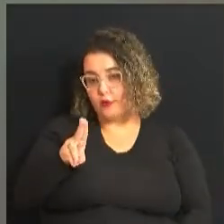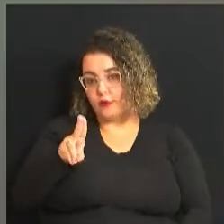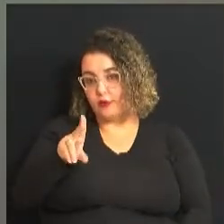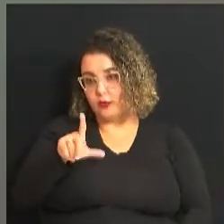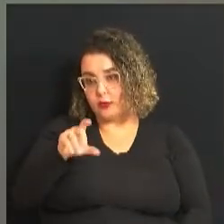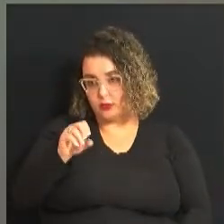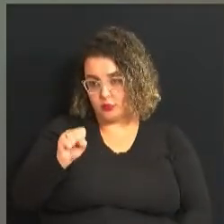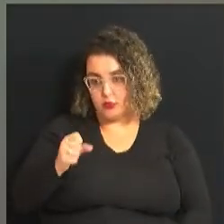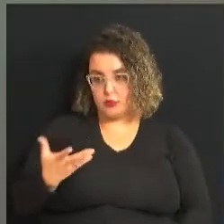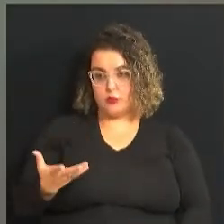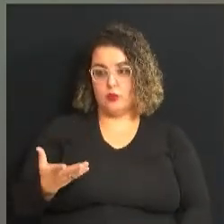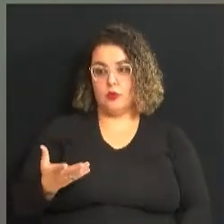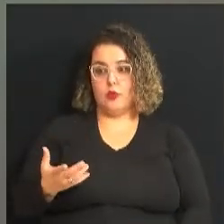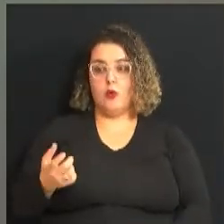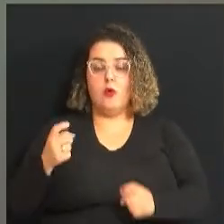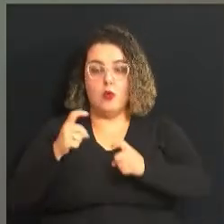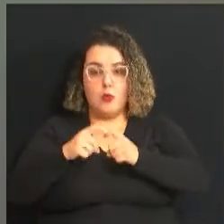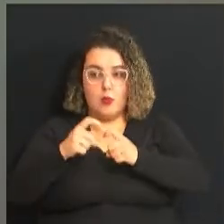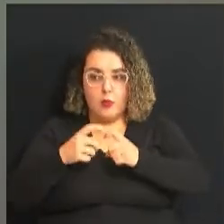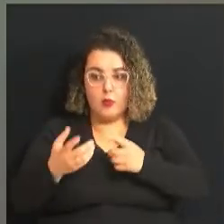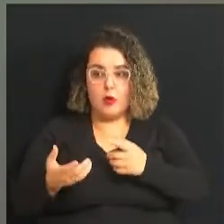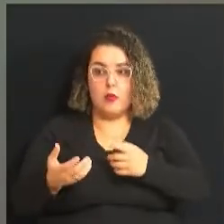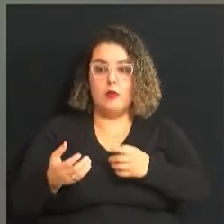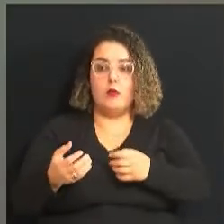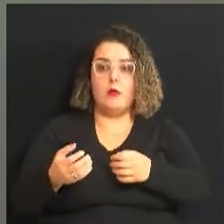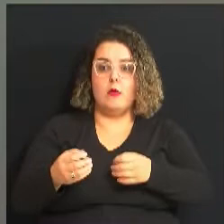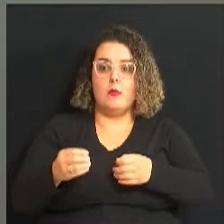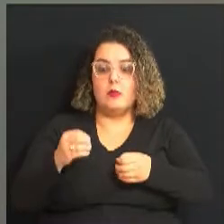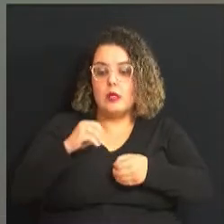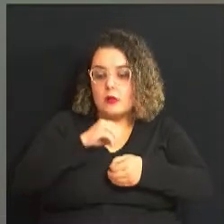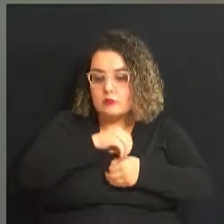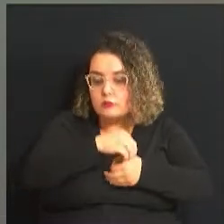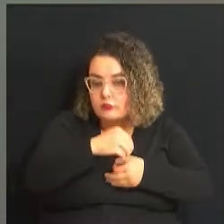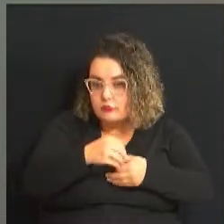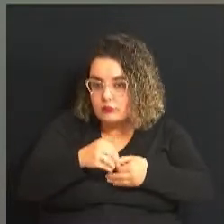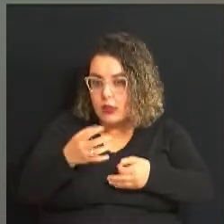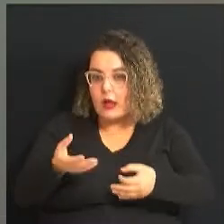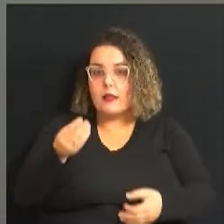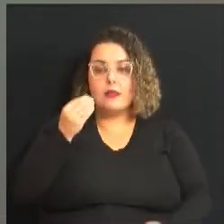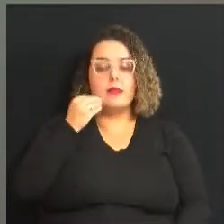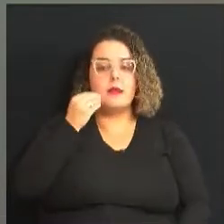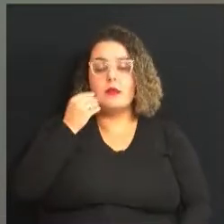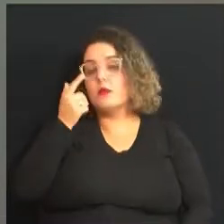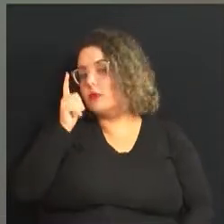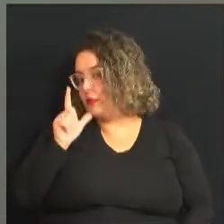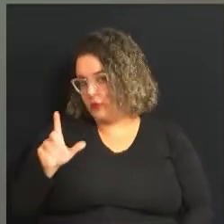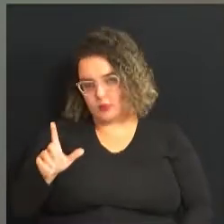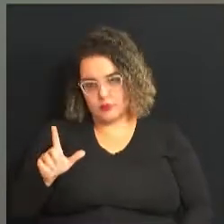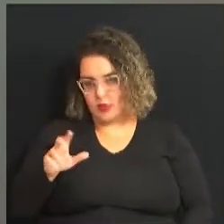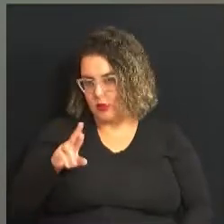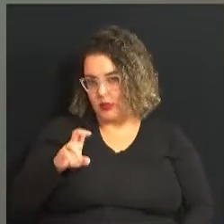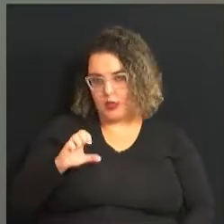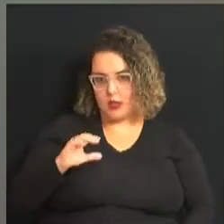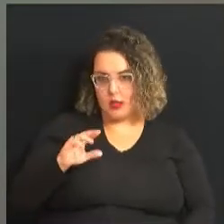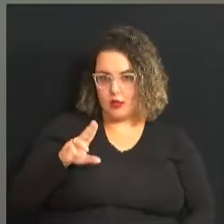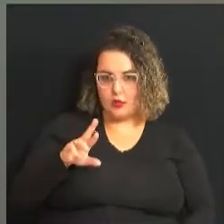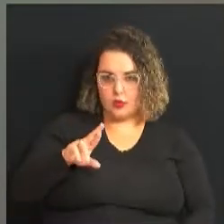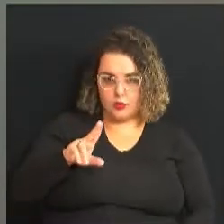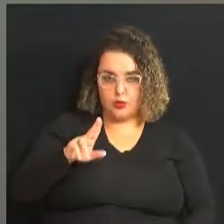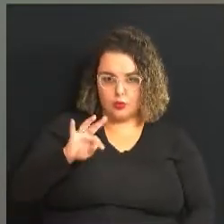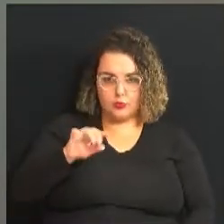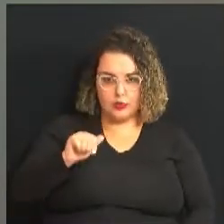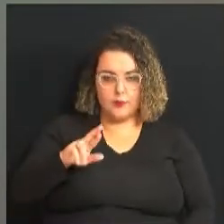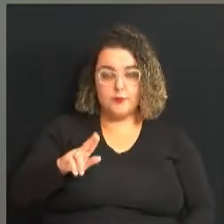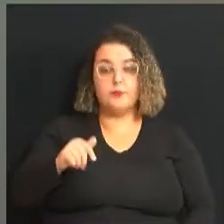médico ele faz um tratamento para tentar recrutar alguns óvulos dela, mas não consegue recrutar nenhum. Então essa mulher pode